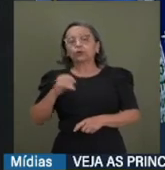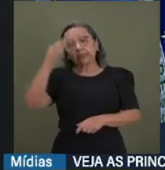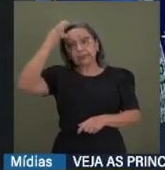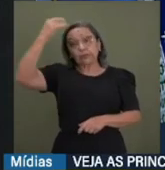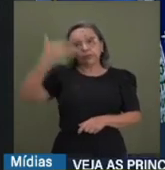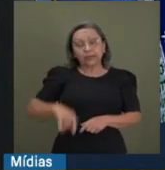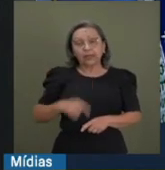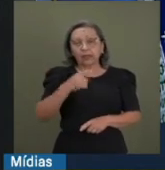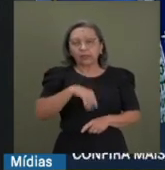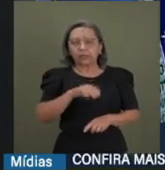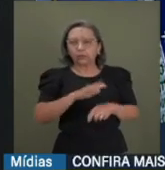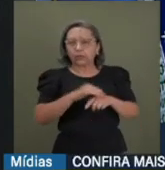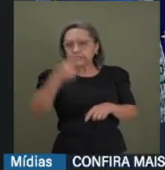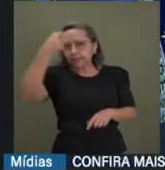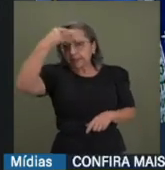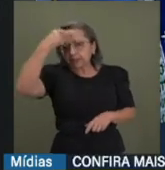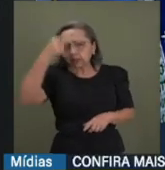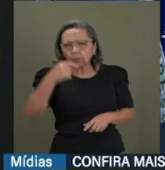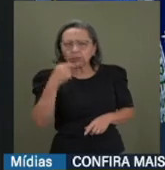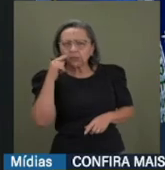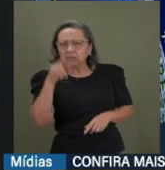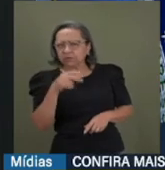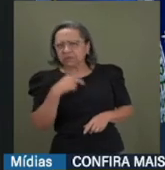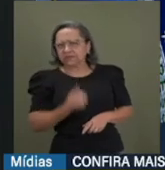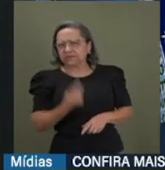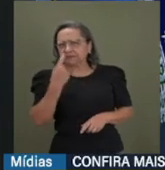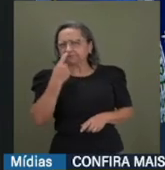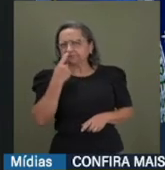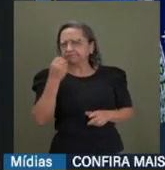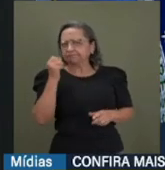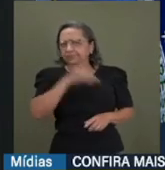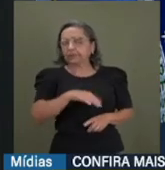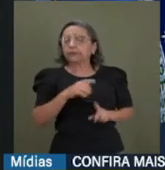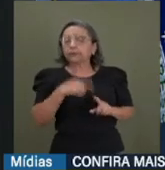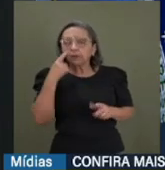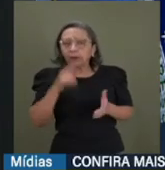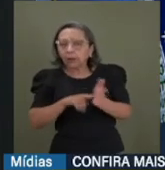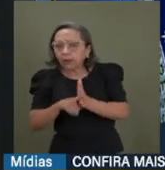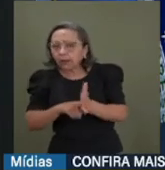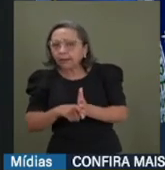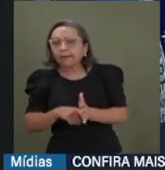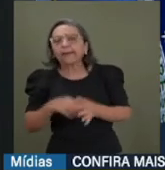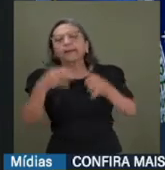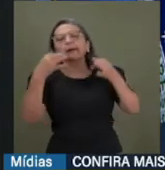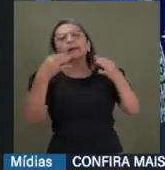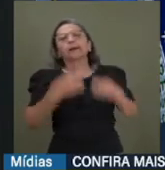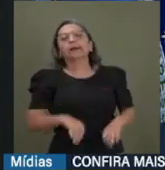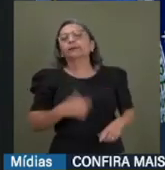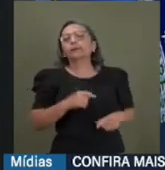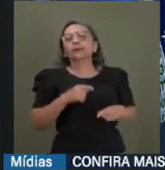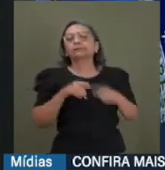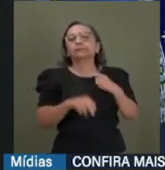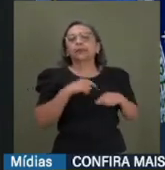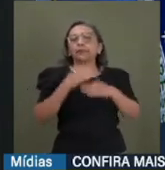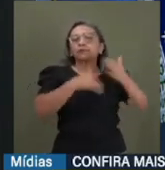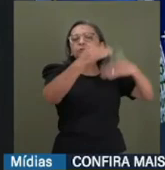Quando eu li aquilo, eu achei exagerado, mas depois eu acabei analisando e está correto, porque não existe interrupção, existe evolução.